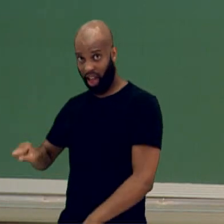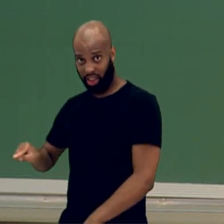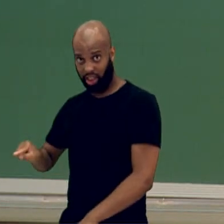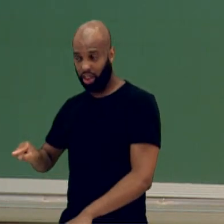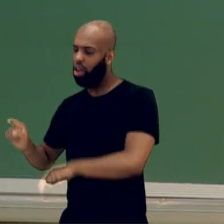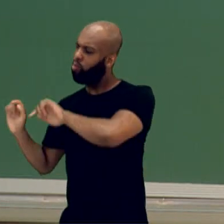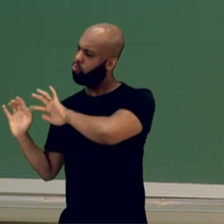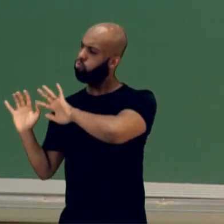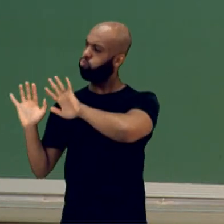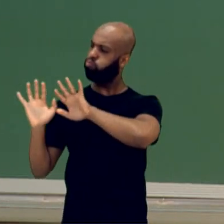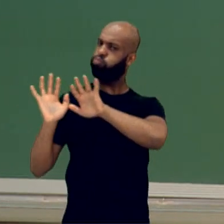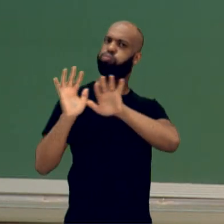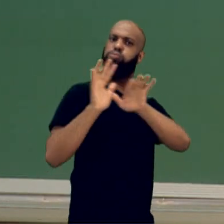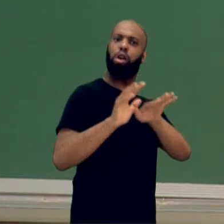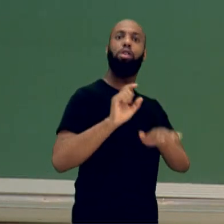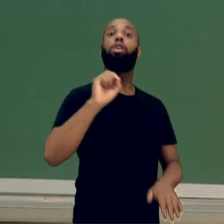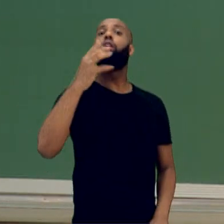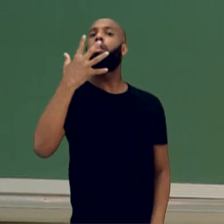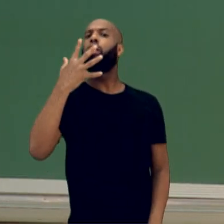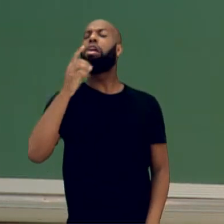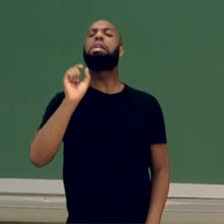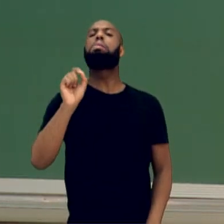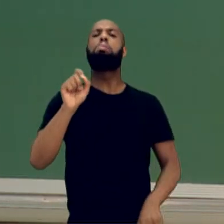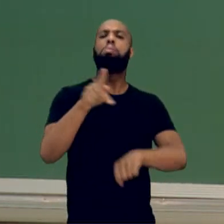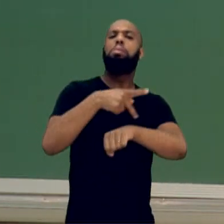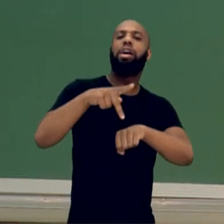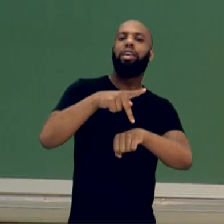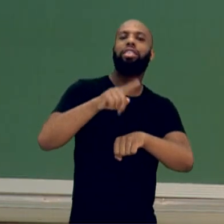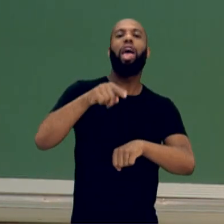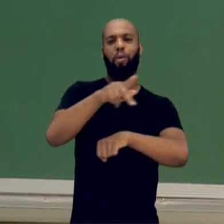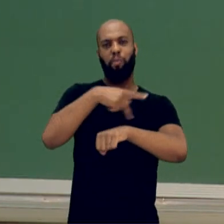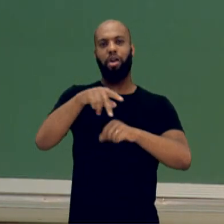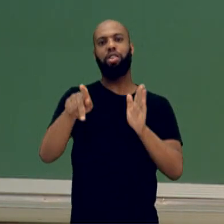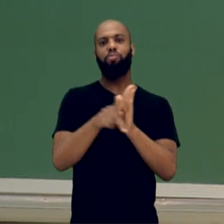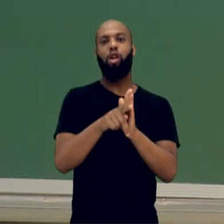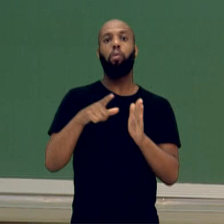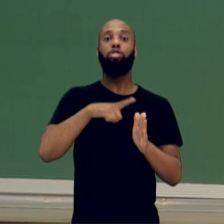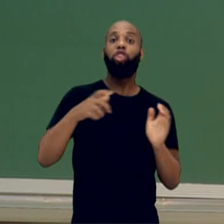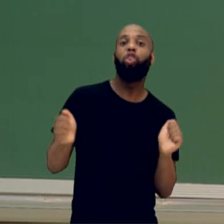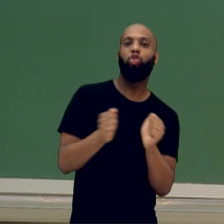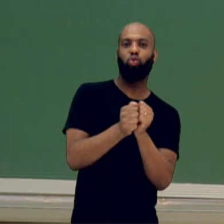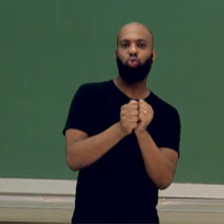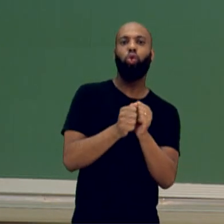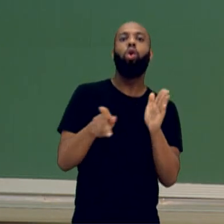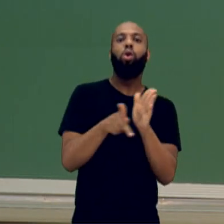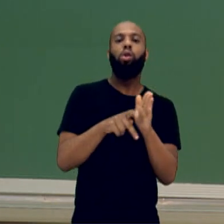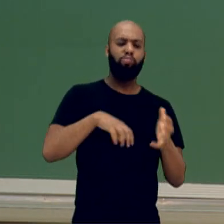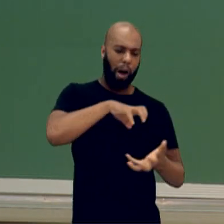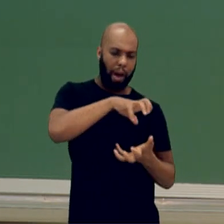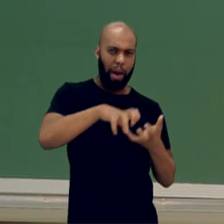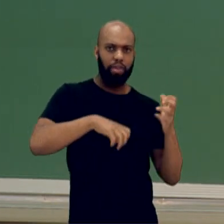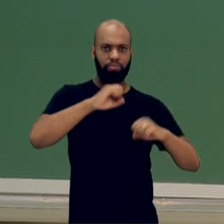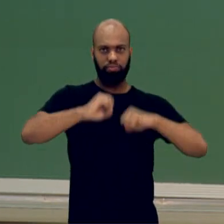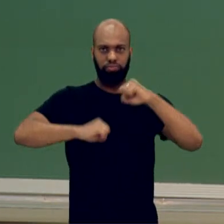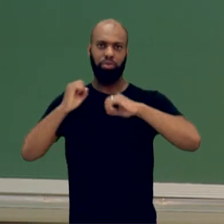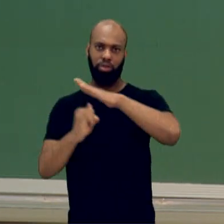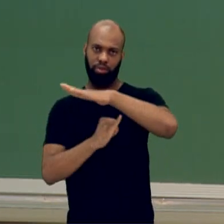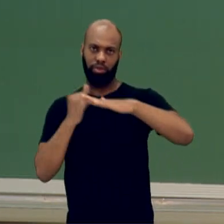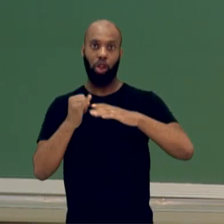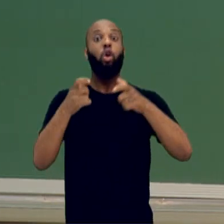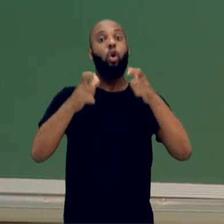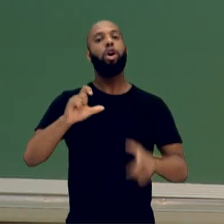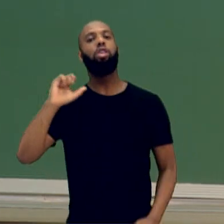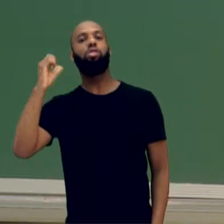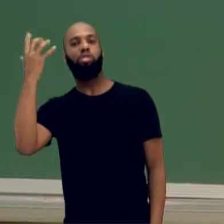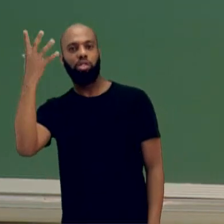estão envolvidos ali na primeira revolução industrial. Então, onde ocorre a Revolução Industrial, a primeira Revolução Industrial, é que